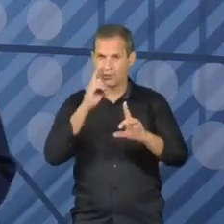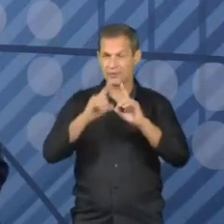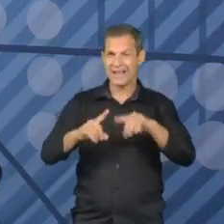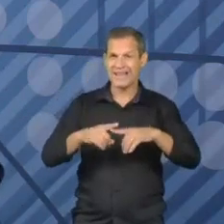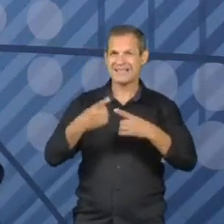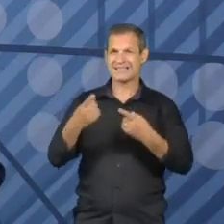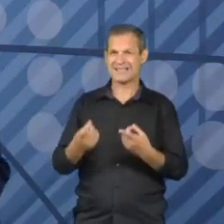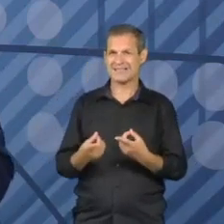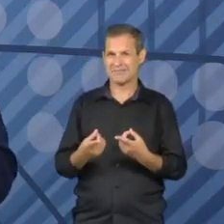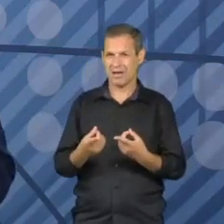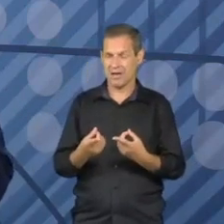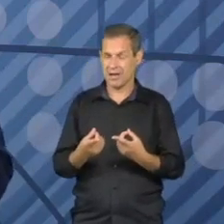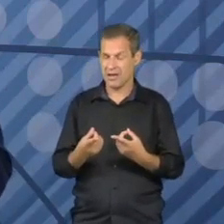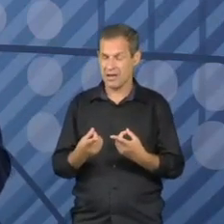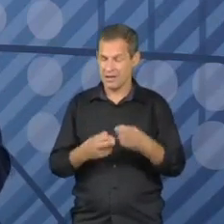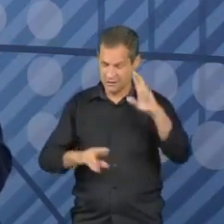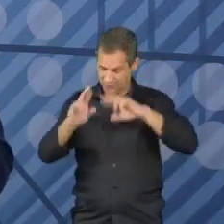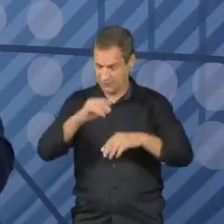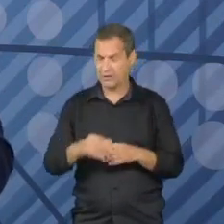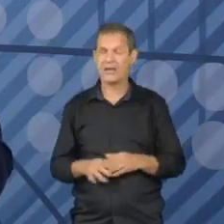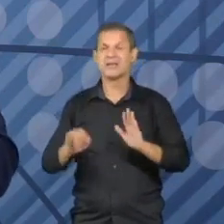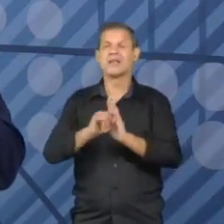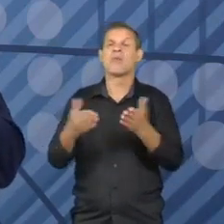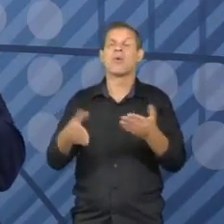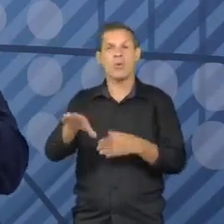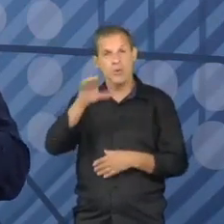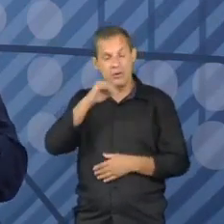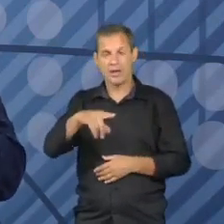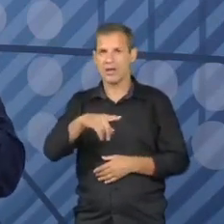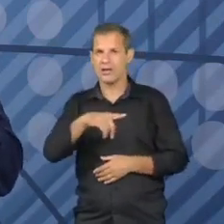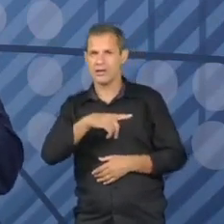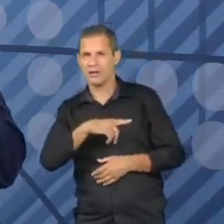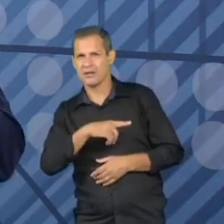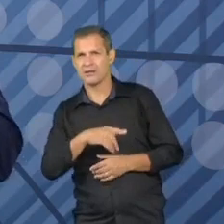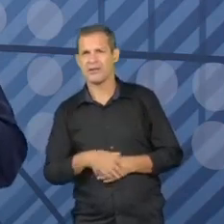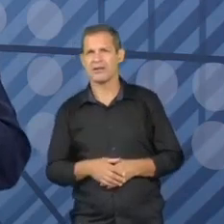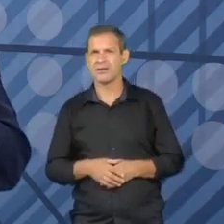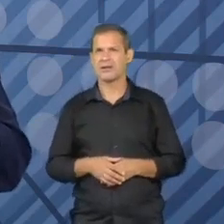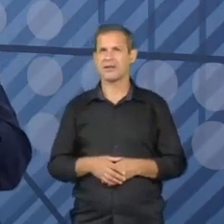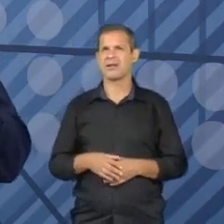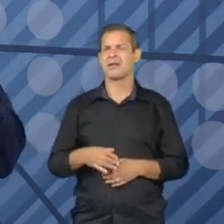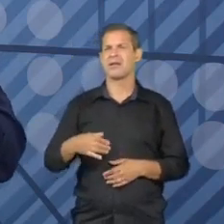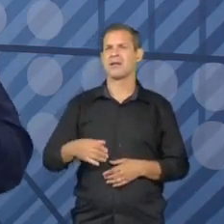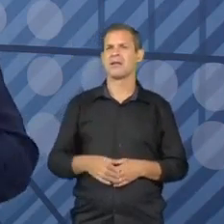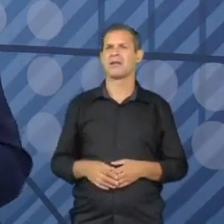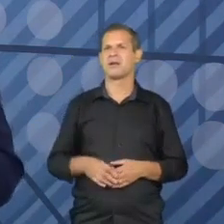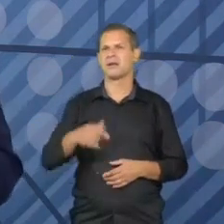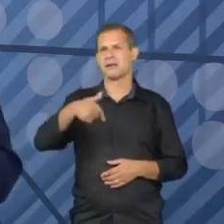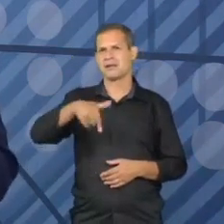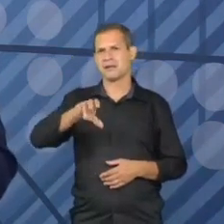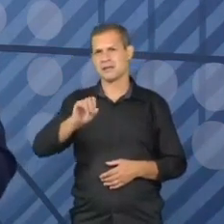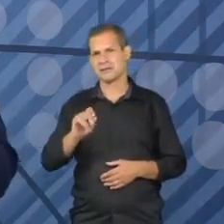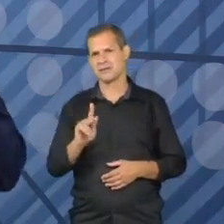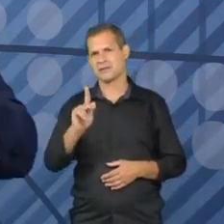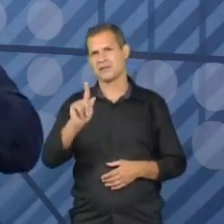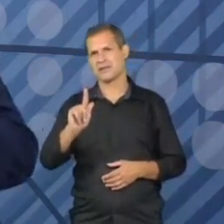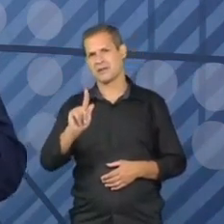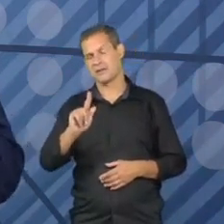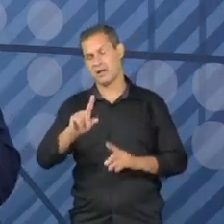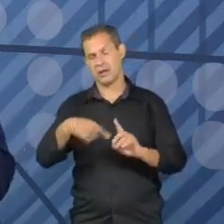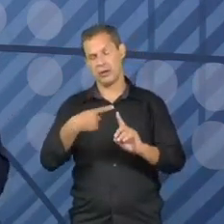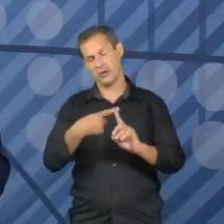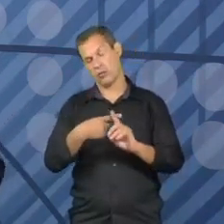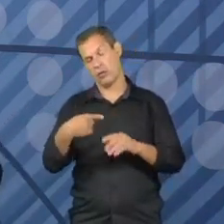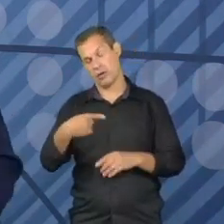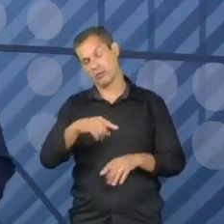mais apurados aqui? Porque agora ele quer saber, esse funcionário que ele tenha, pode ser 70 quilos ou mais, ou 80 quilos ou mais. Dentro